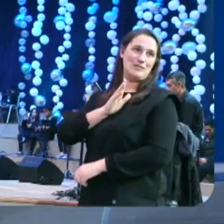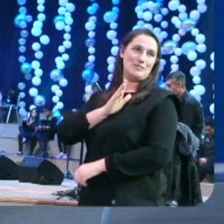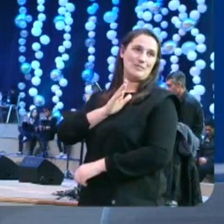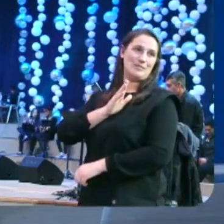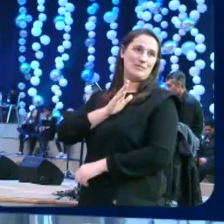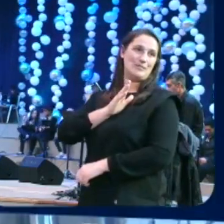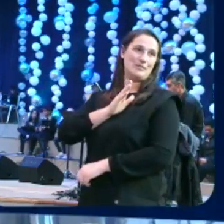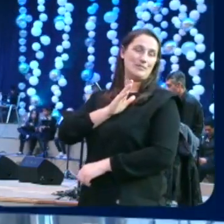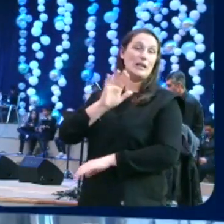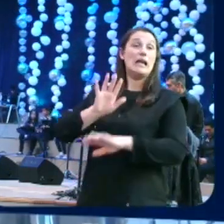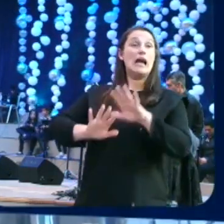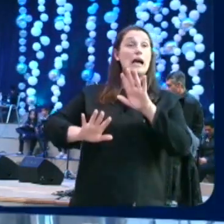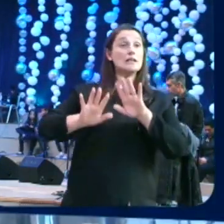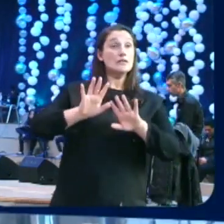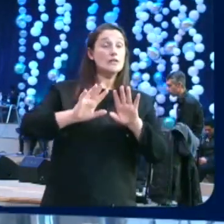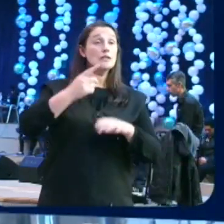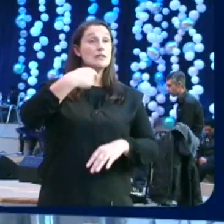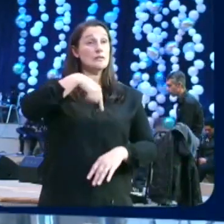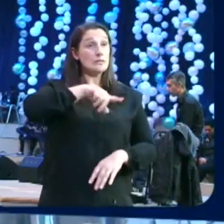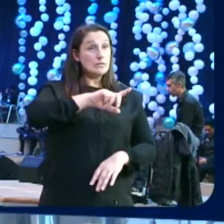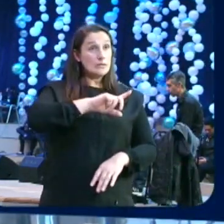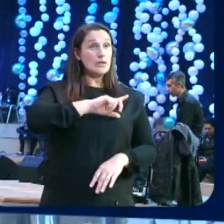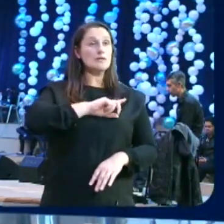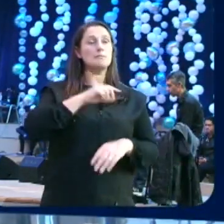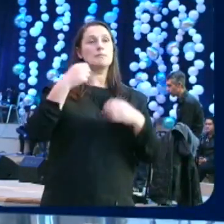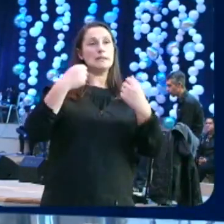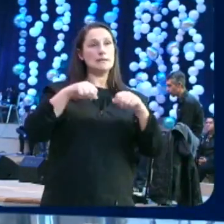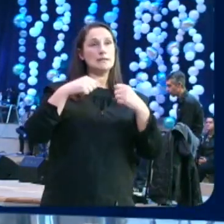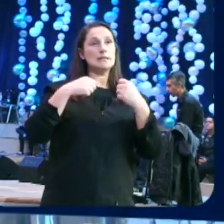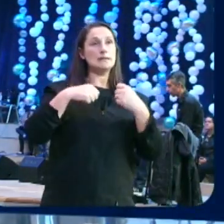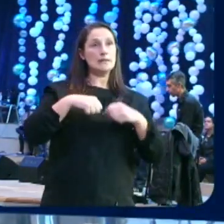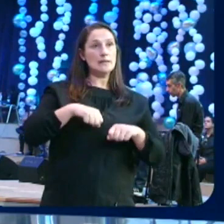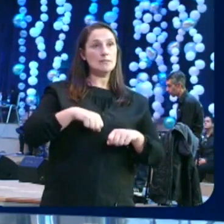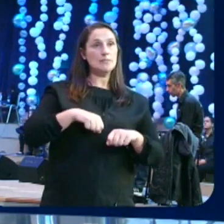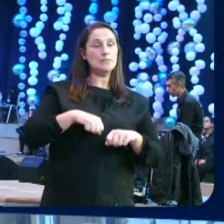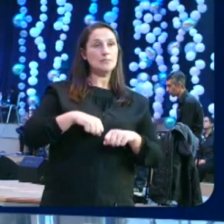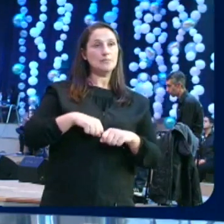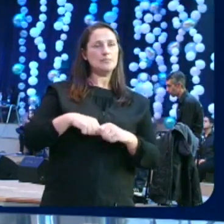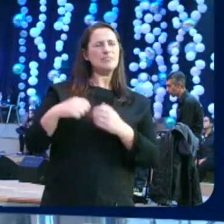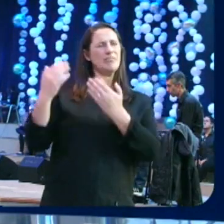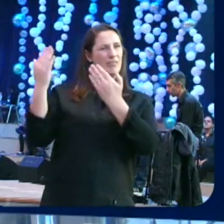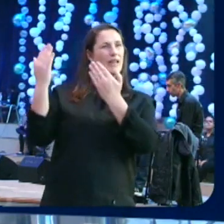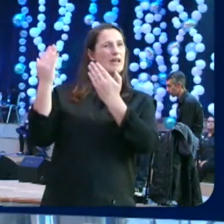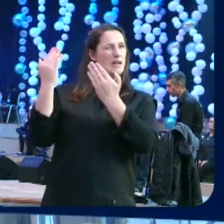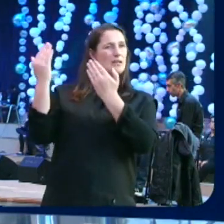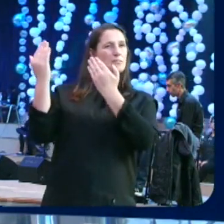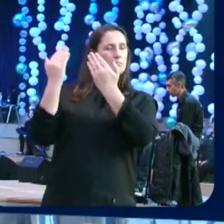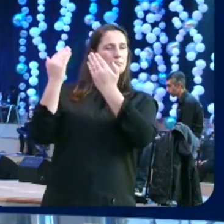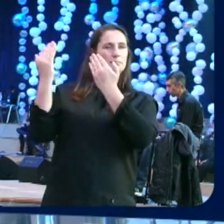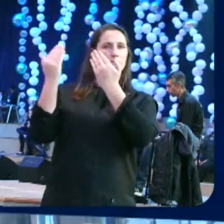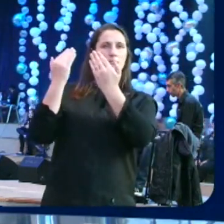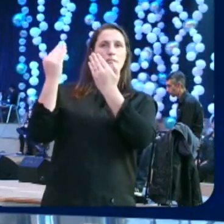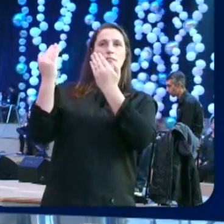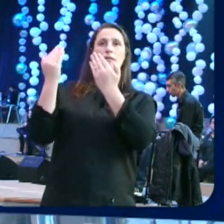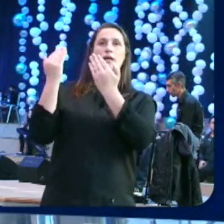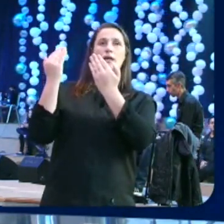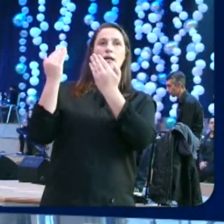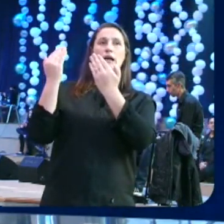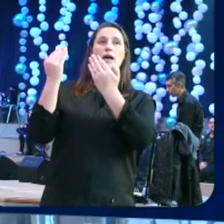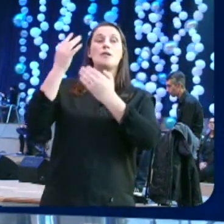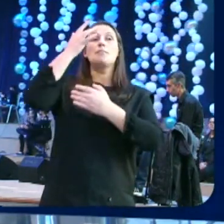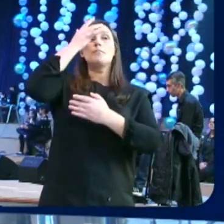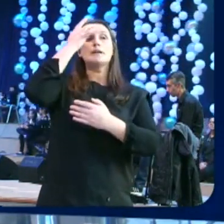Às vezes o que a gente mais precisa, a semelhança da parábola do filho pródigo, é de alguém que trate o